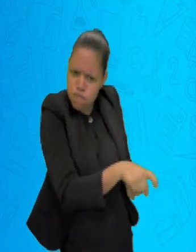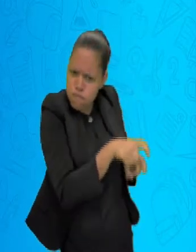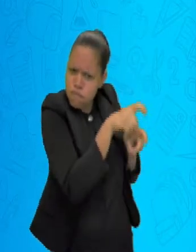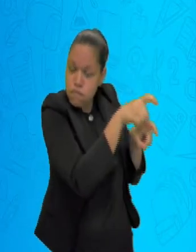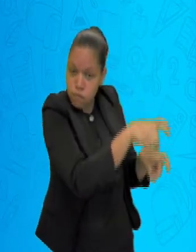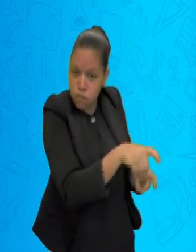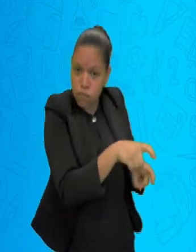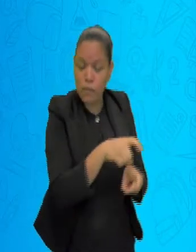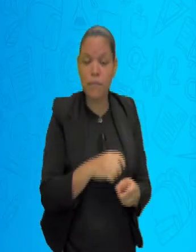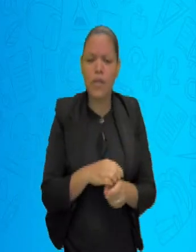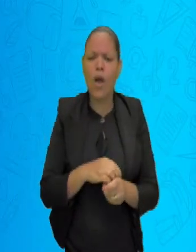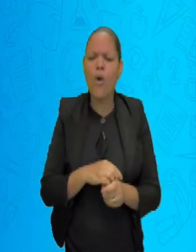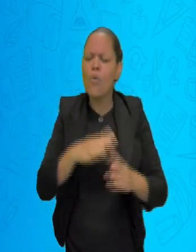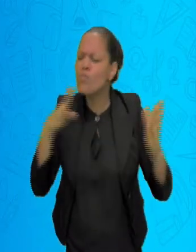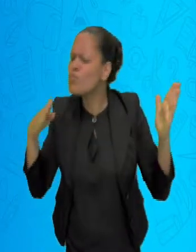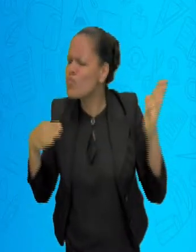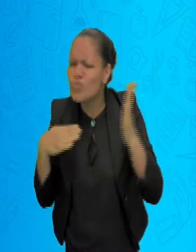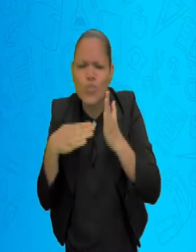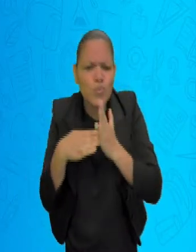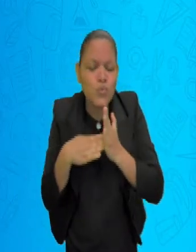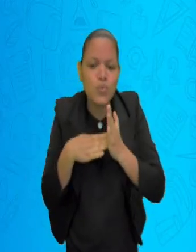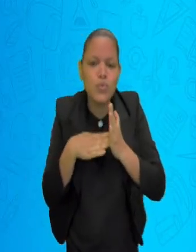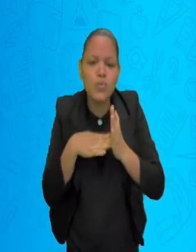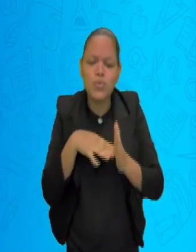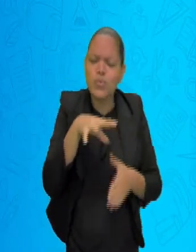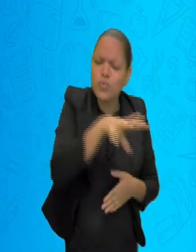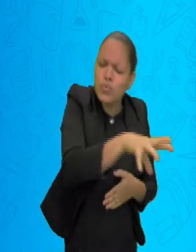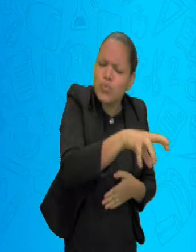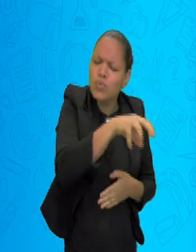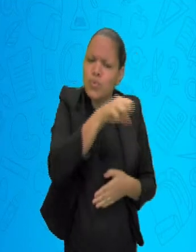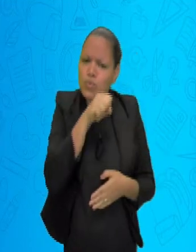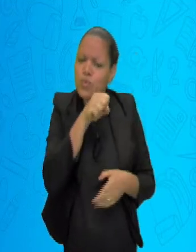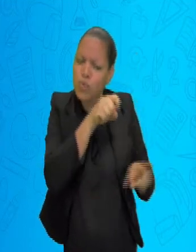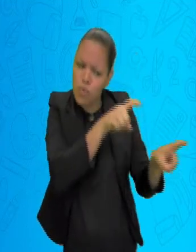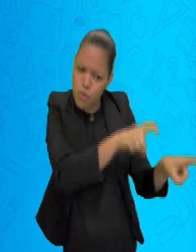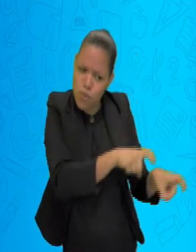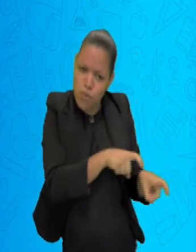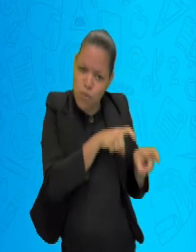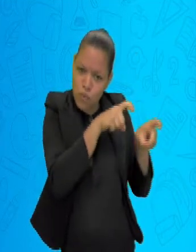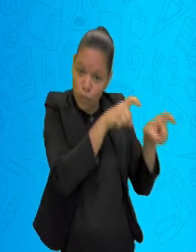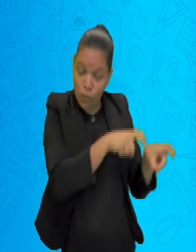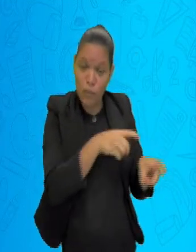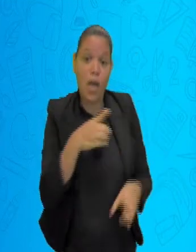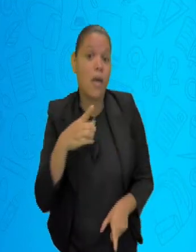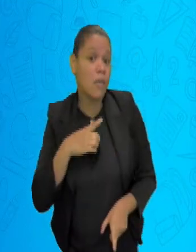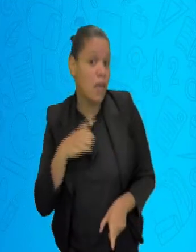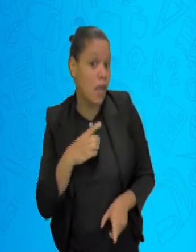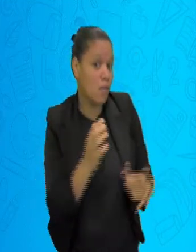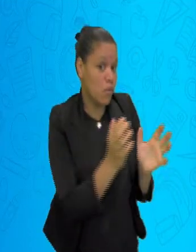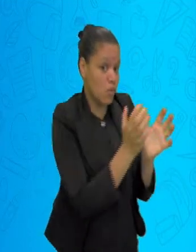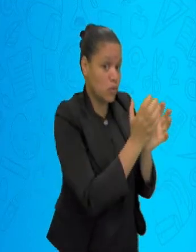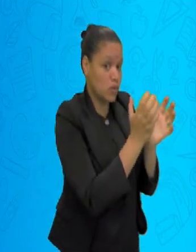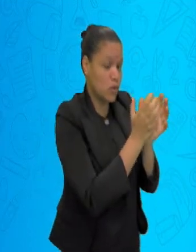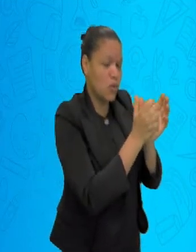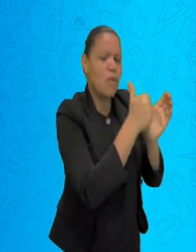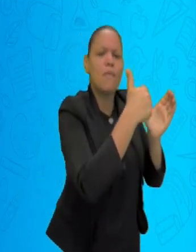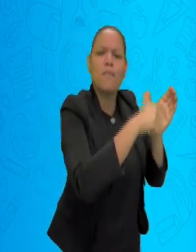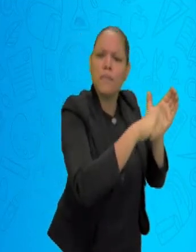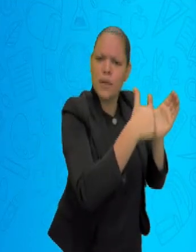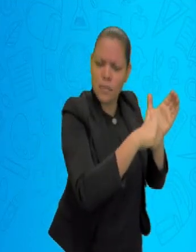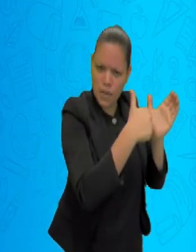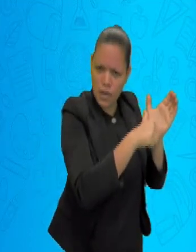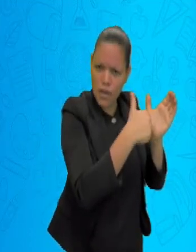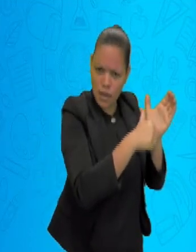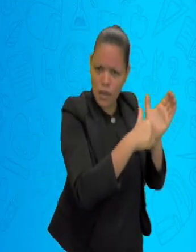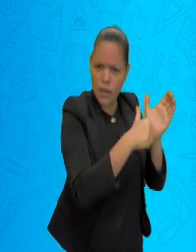da natureza do campo, nós vamos encontrar no setor primário. E o setor primário, ele destina ao